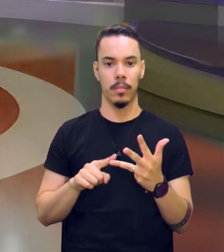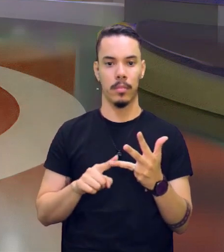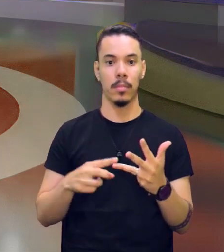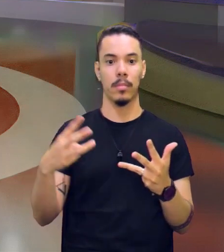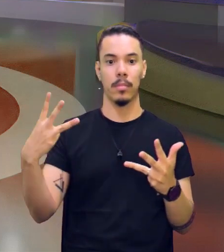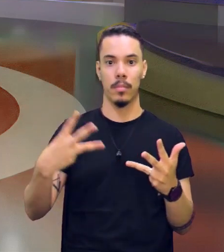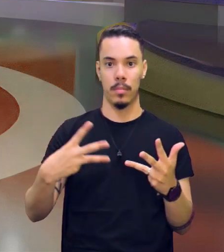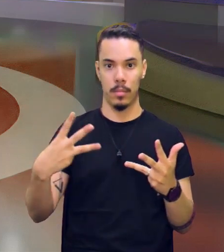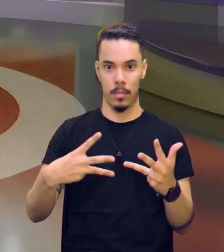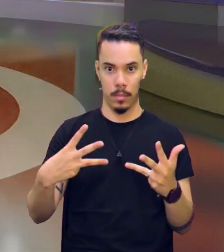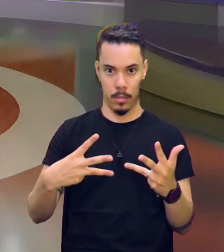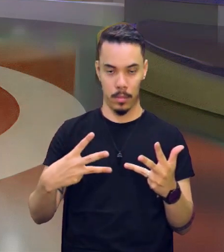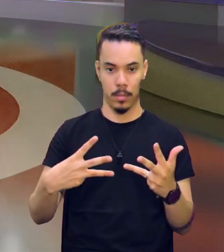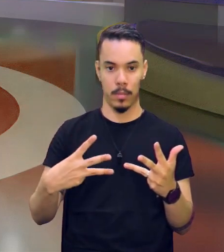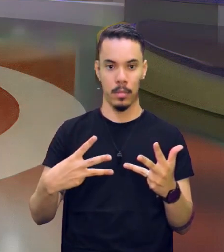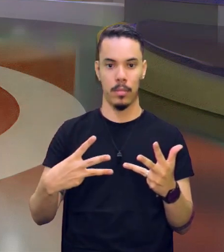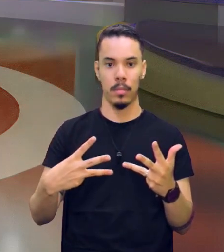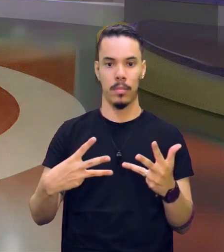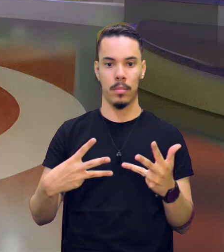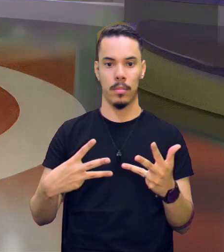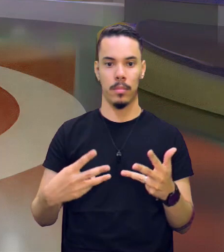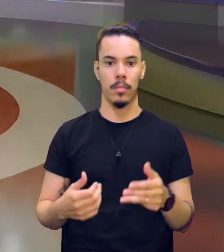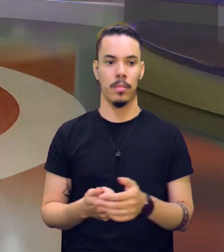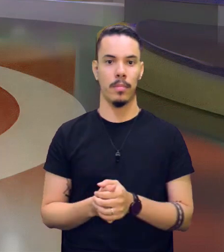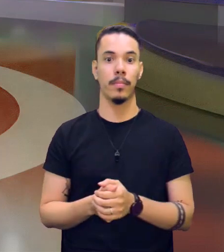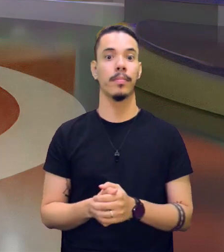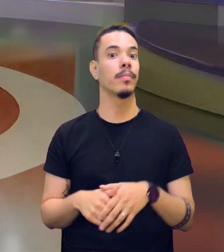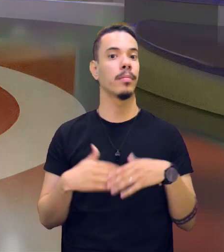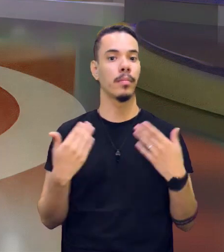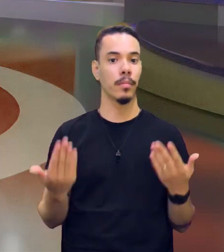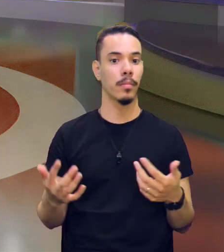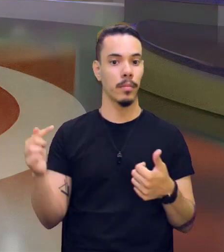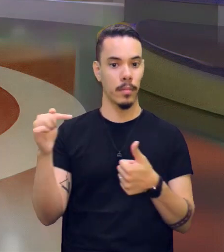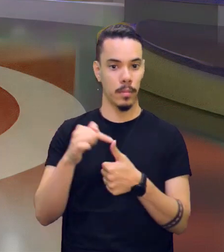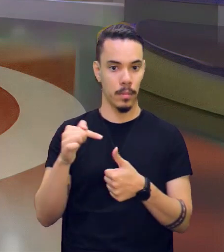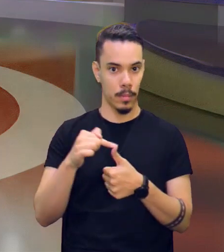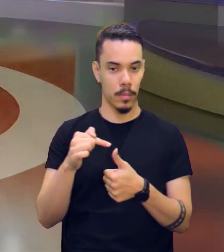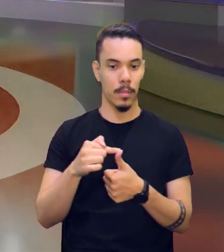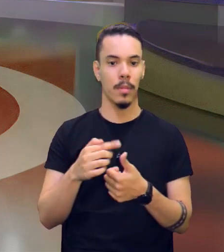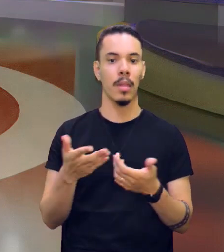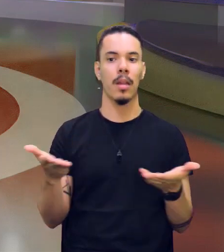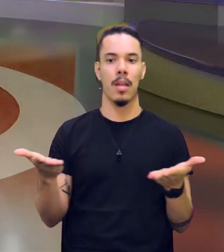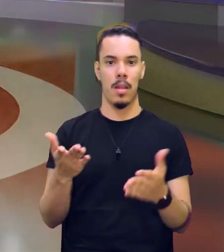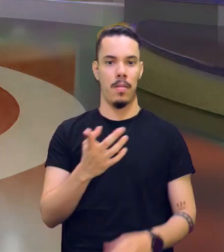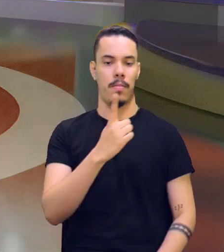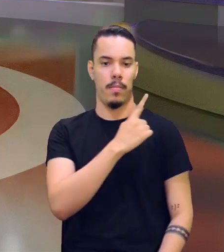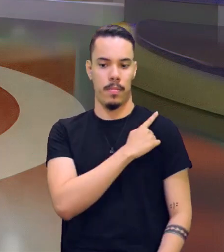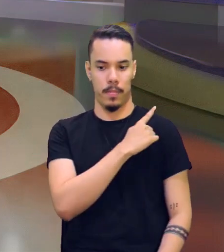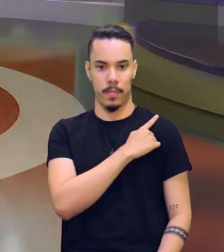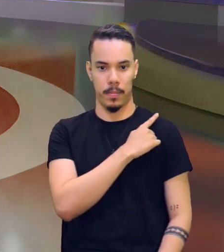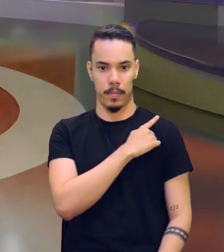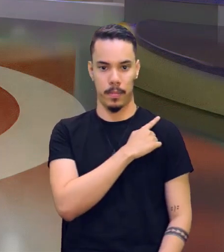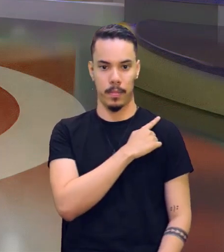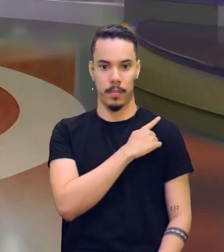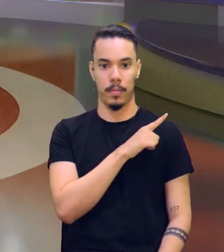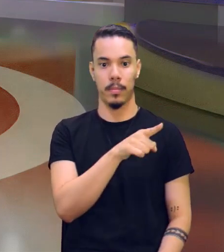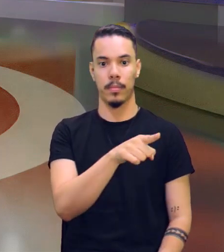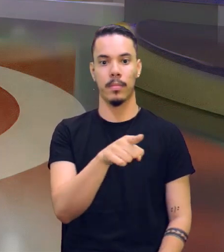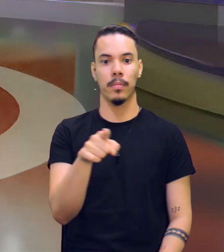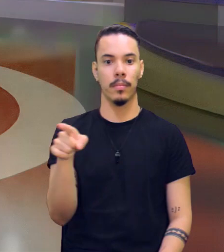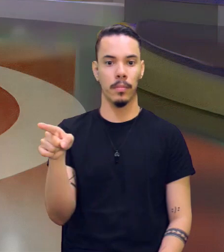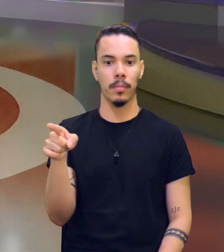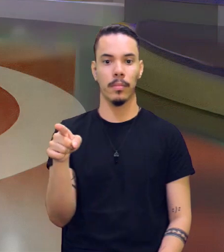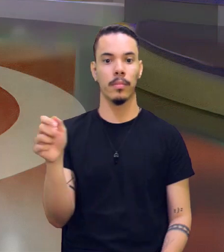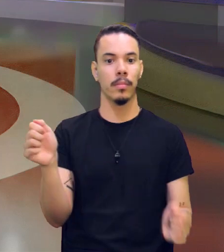que é a terceira condicional. Vamos começar com a Zero Conditional, e aqui no primeiro ano, você vai